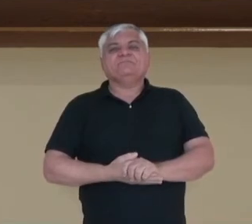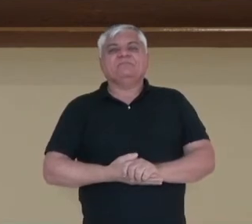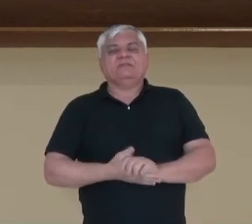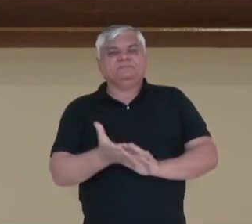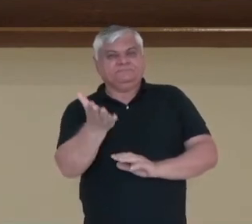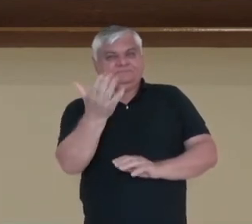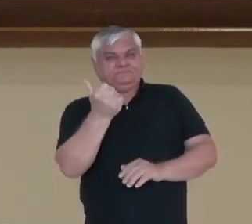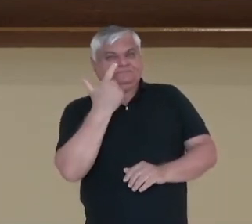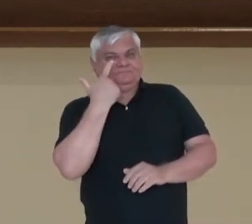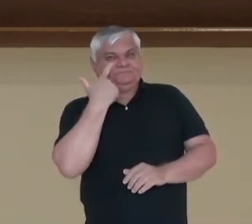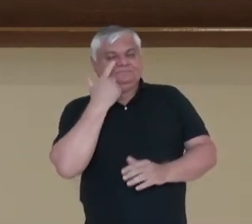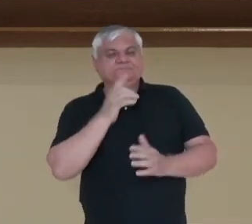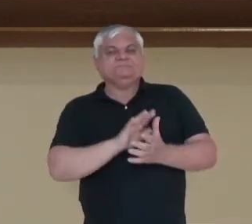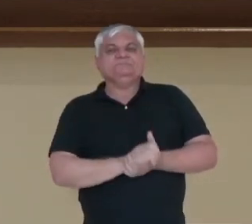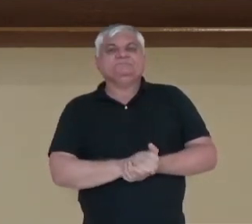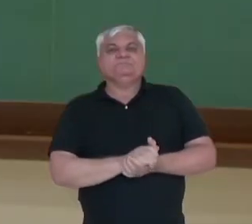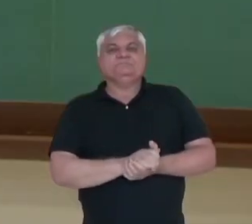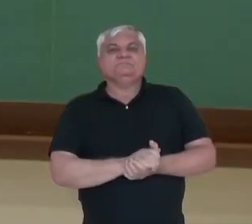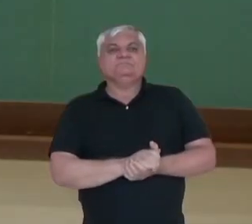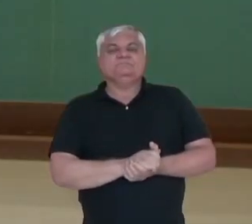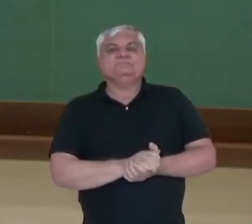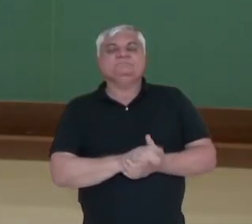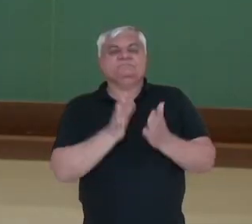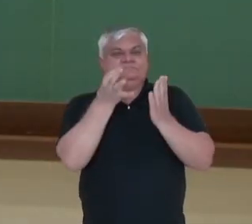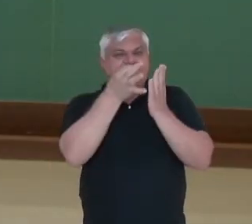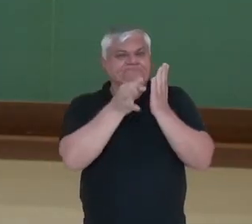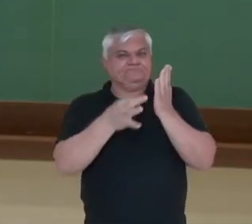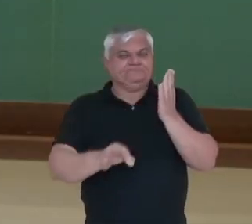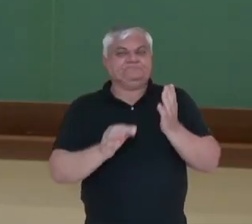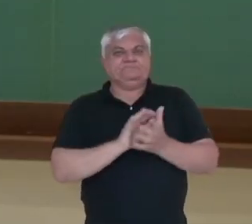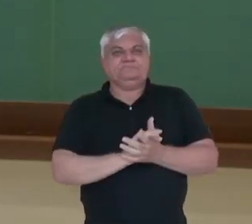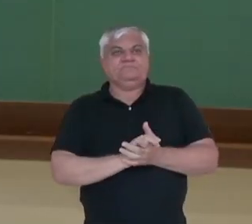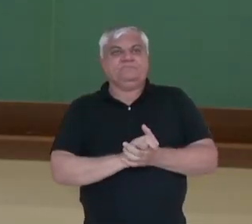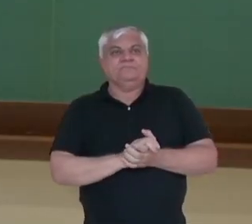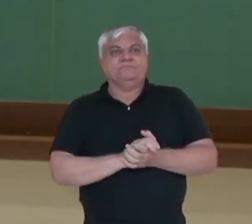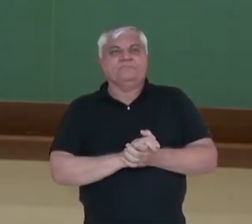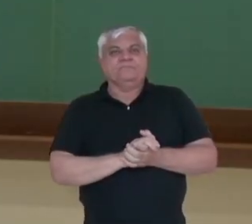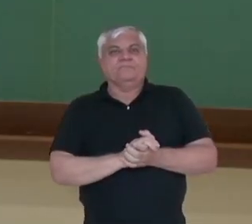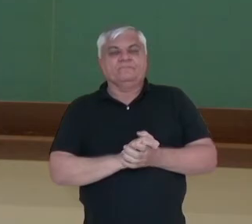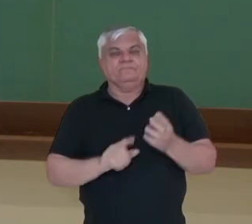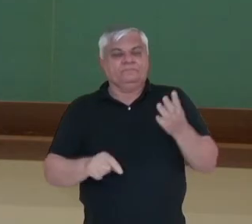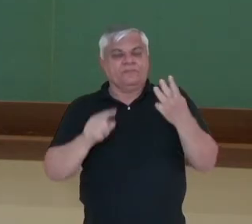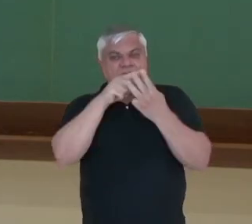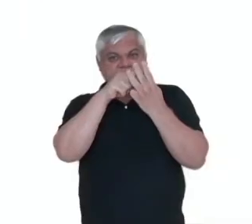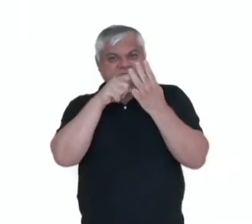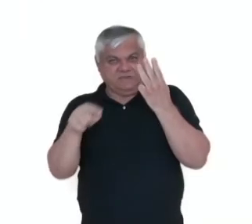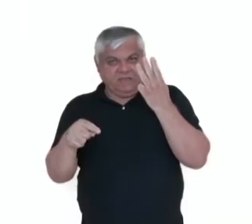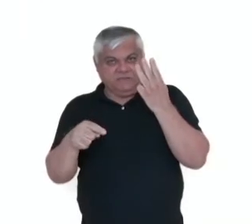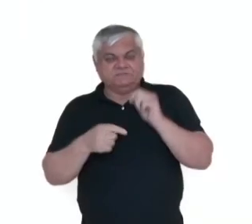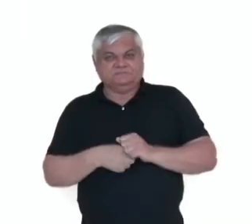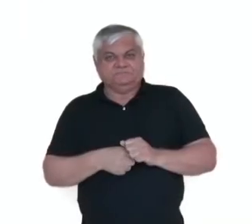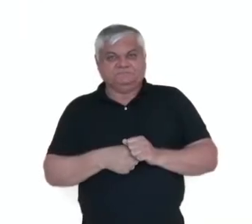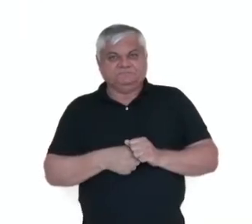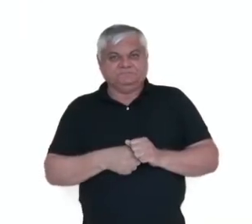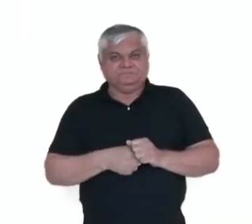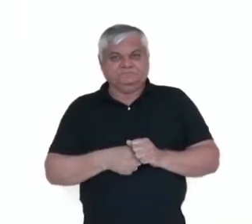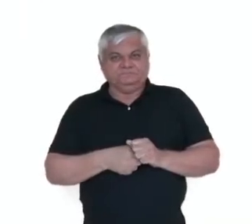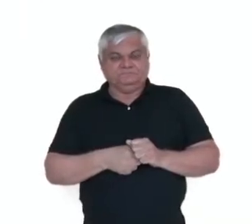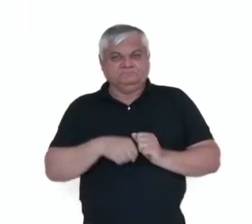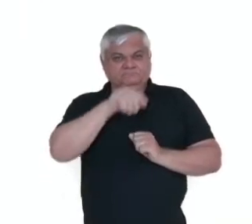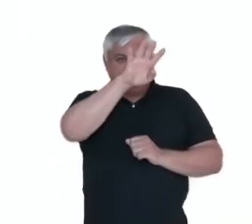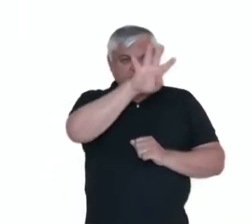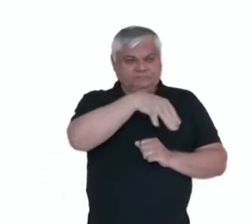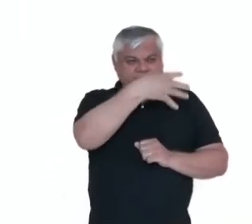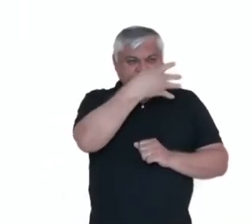Vamos lá, pessoal? Então veja, corrigindo, né? Os quadros que apresentam grandezas